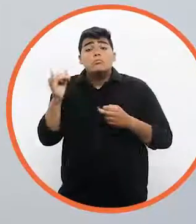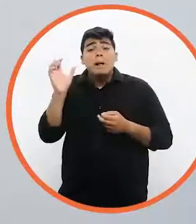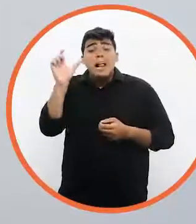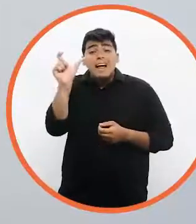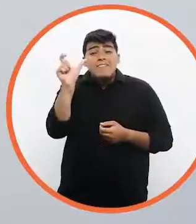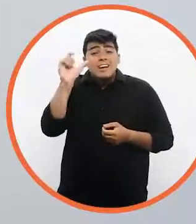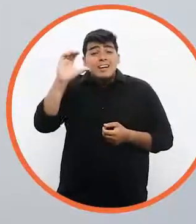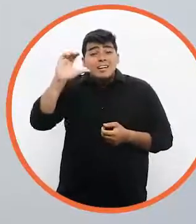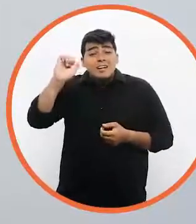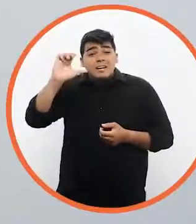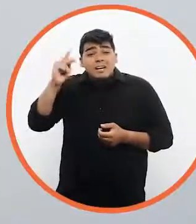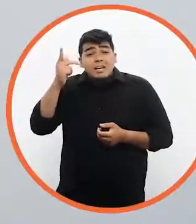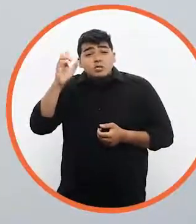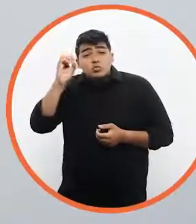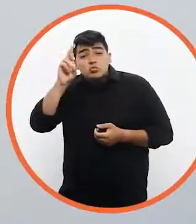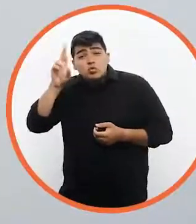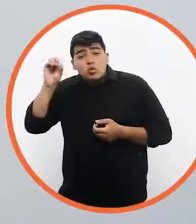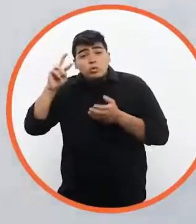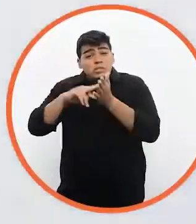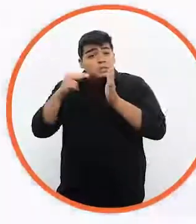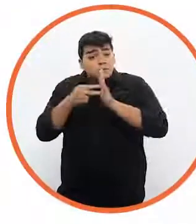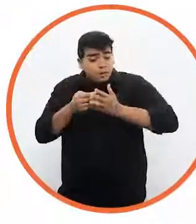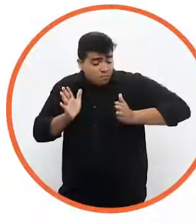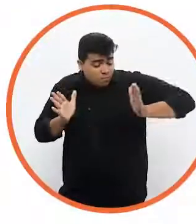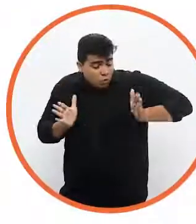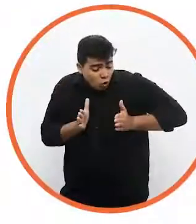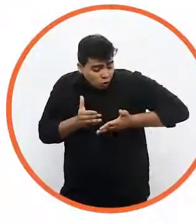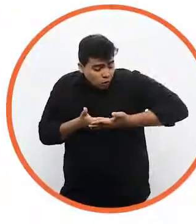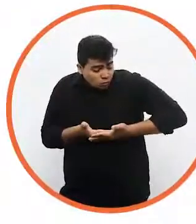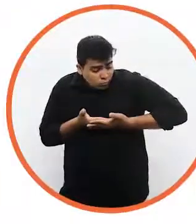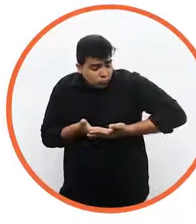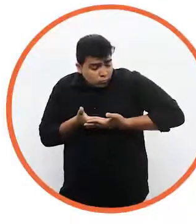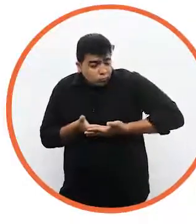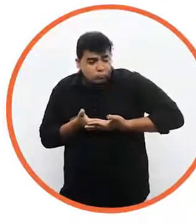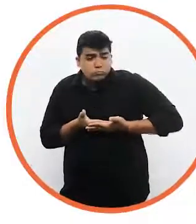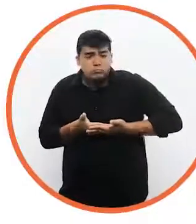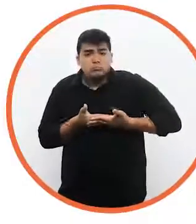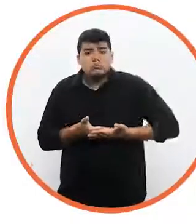animal, que vai ser uma referência ao filhote. Ok?